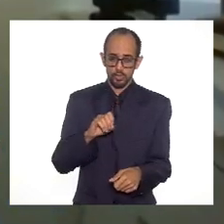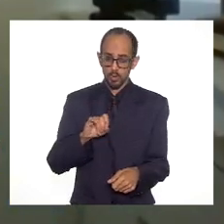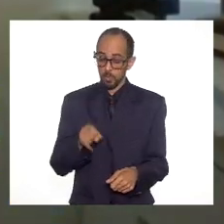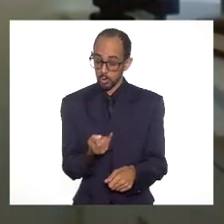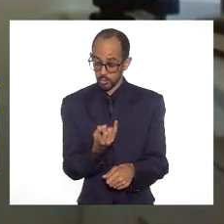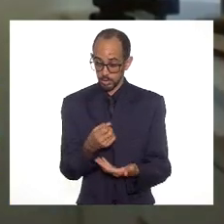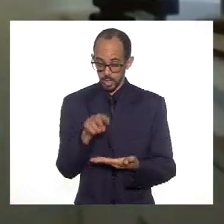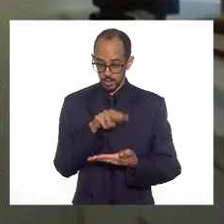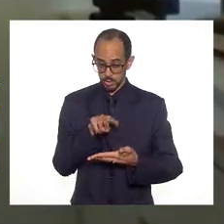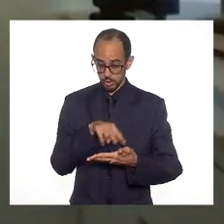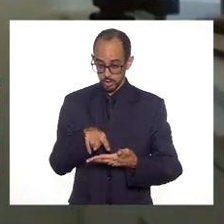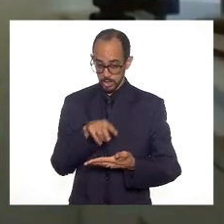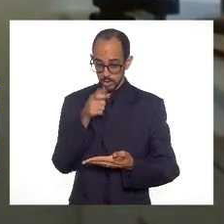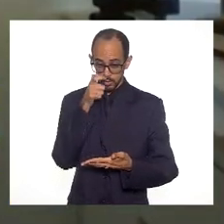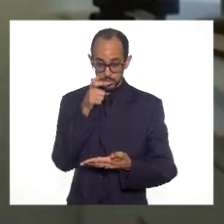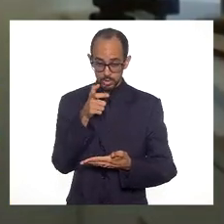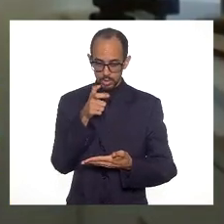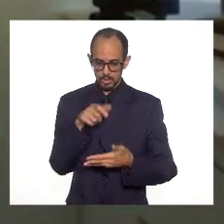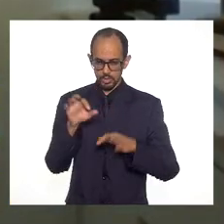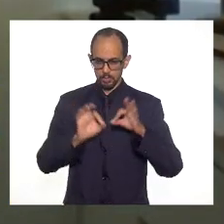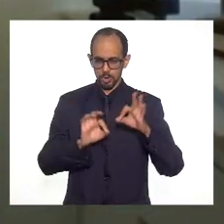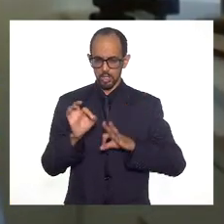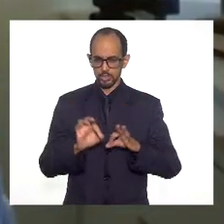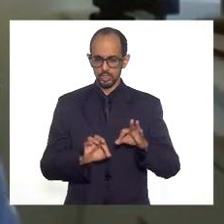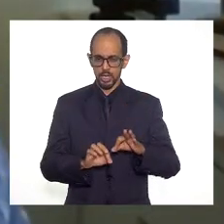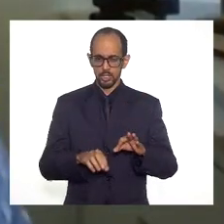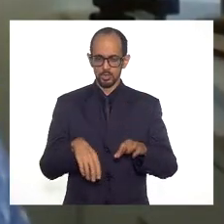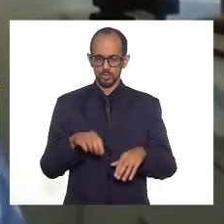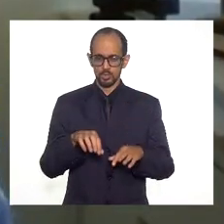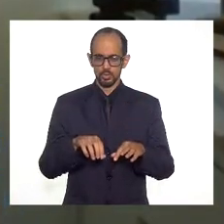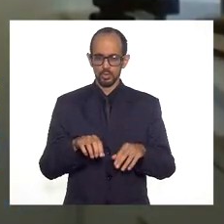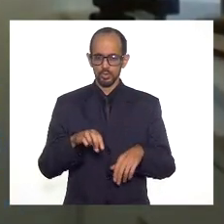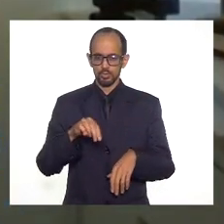interesse o projeto do deputado Carlos Minck.